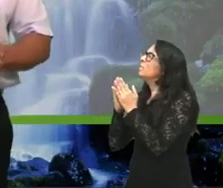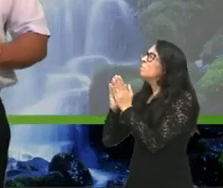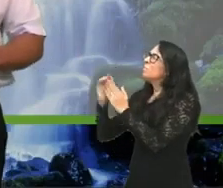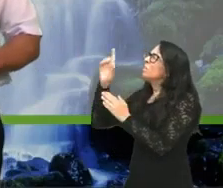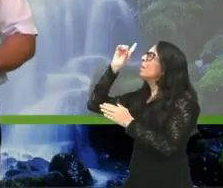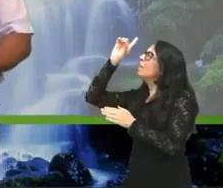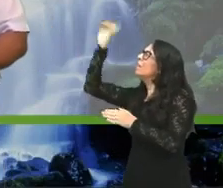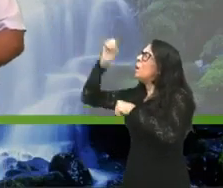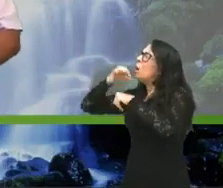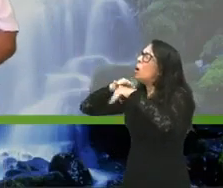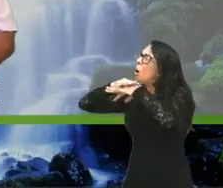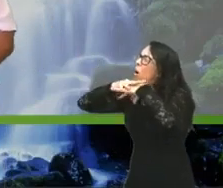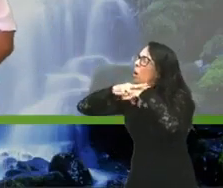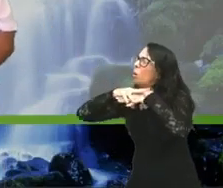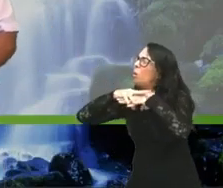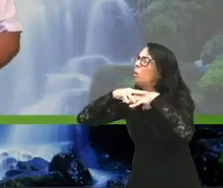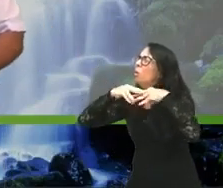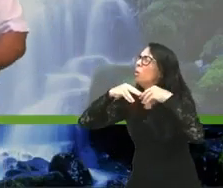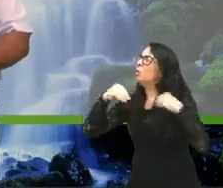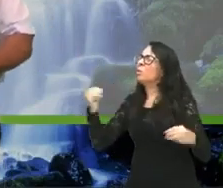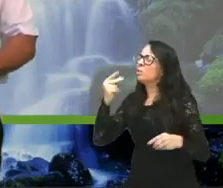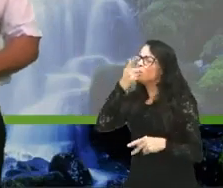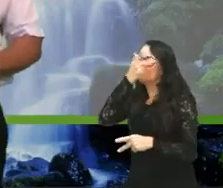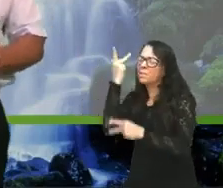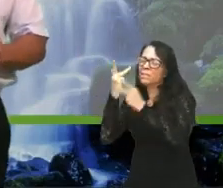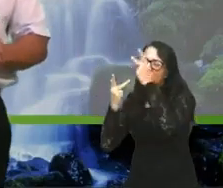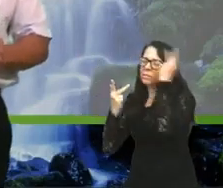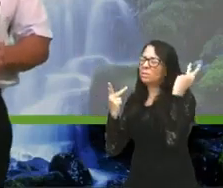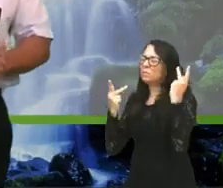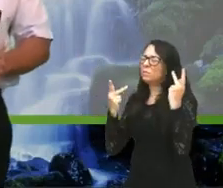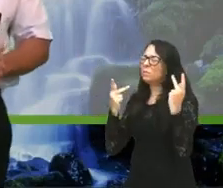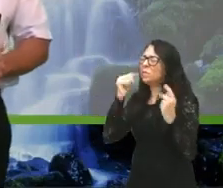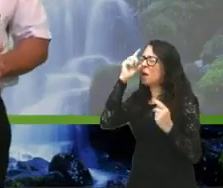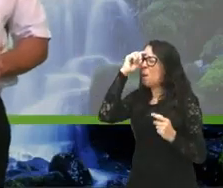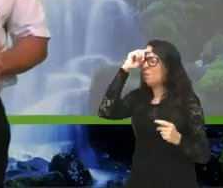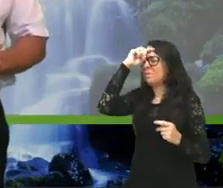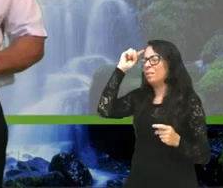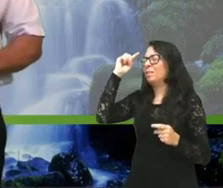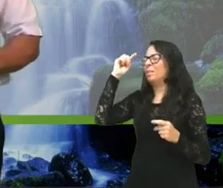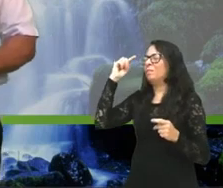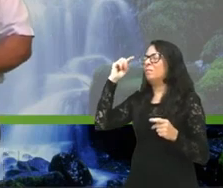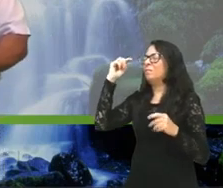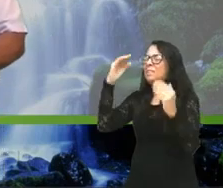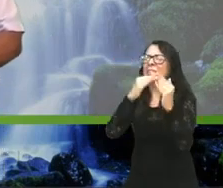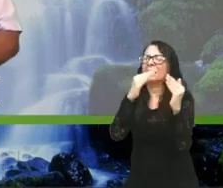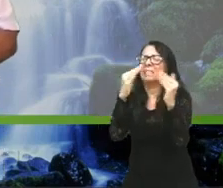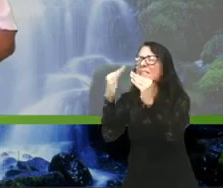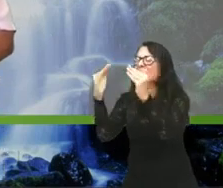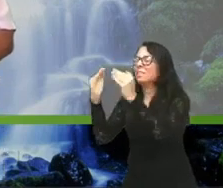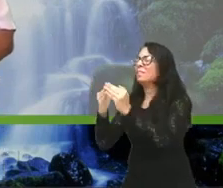hoje precisam e necessitam, Pai, do toque da Tua cura, para que sejam